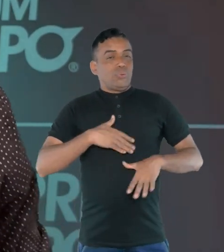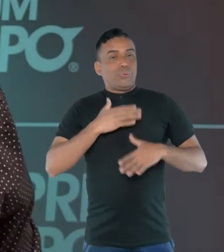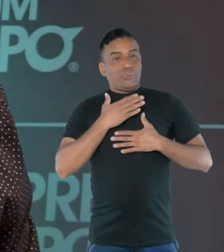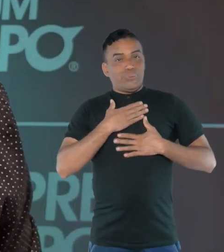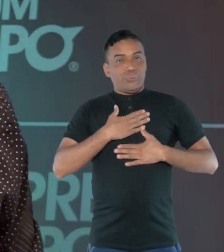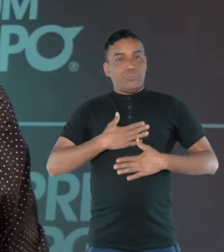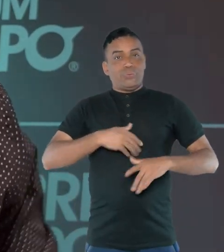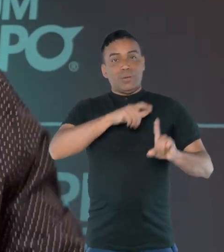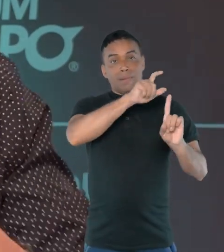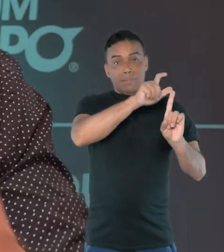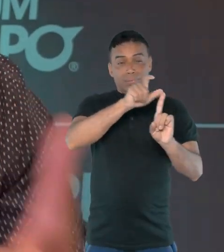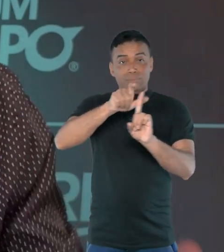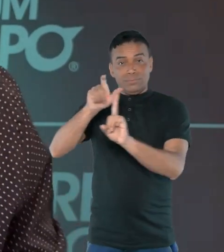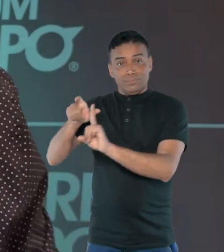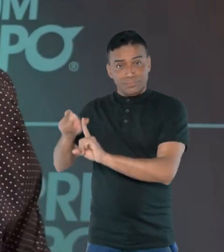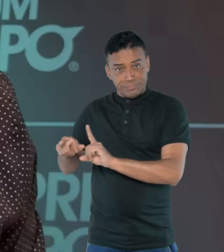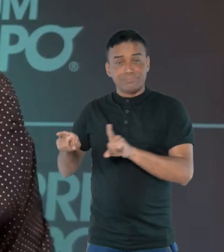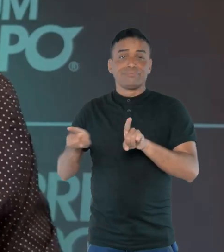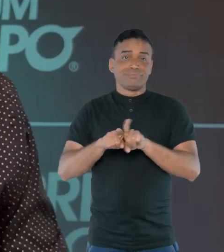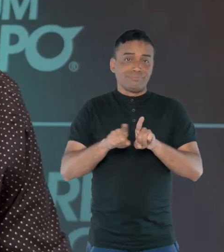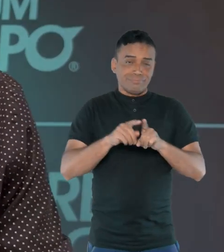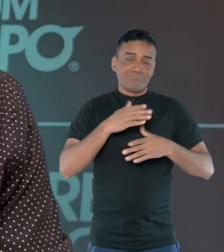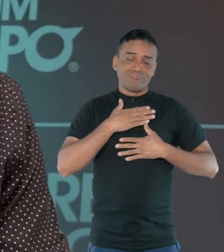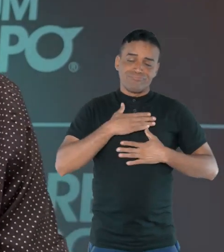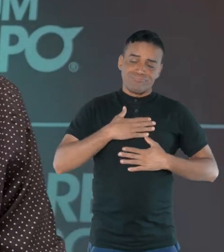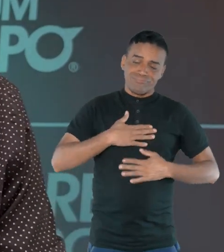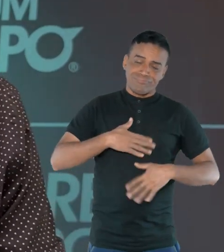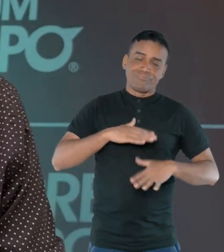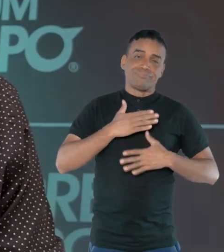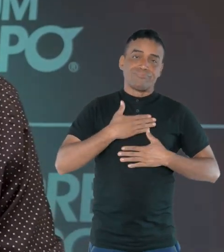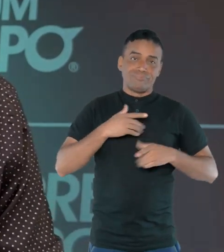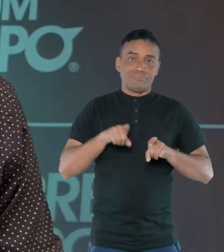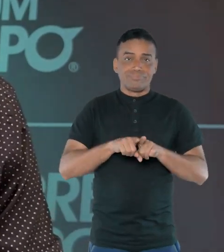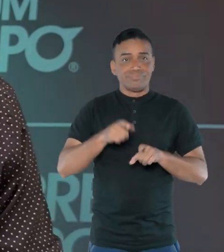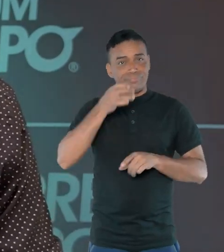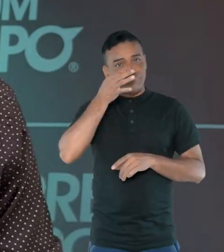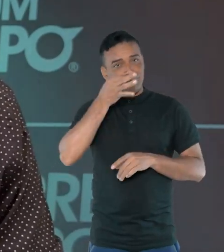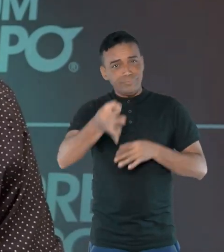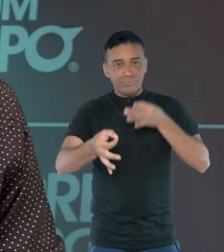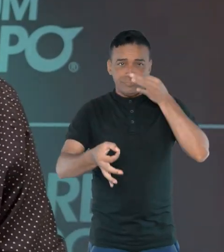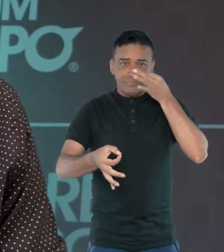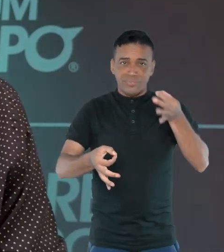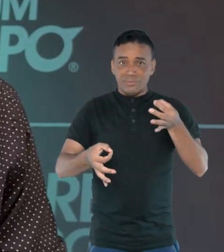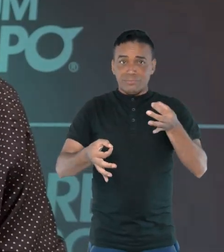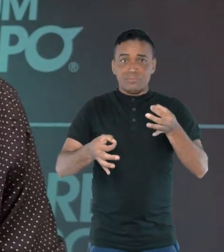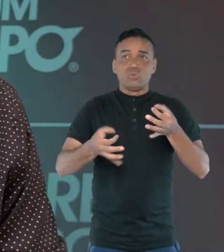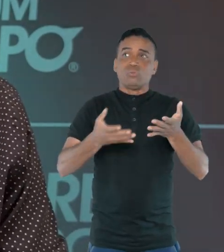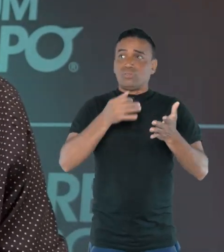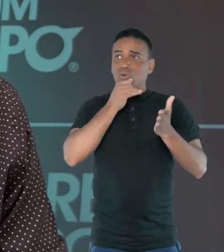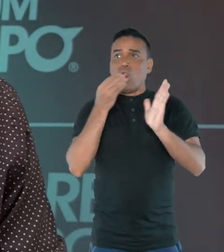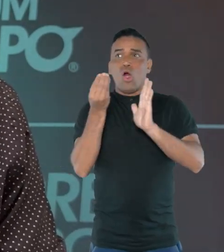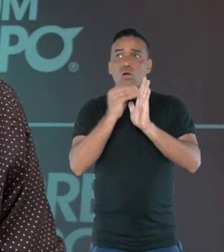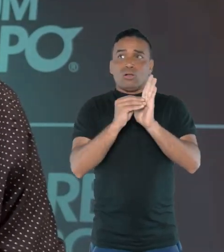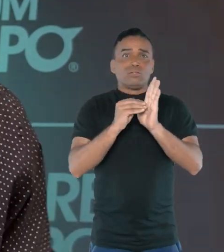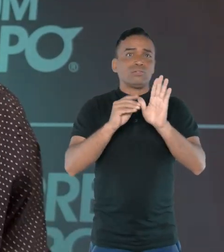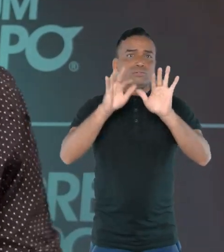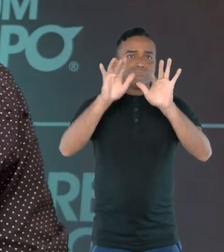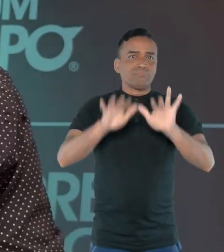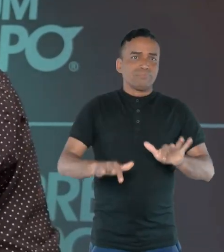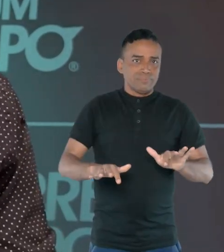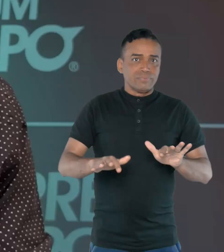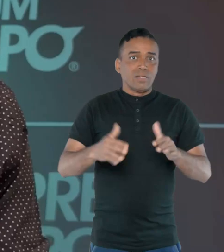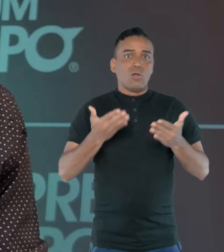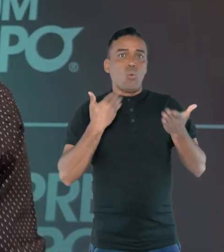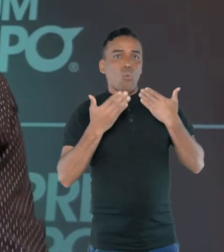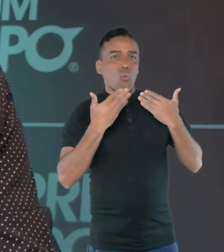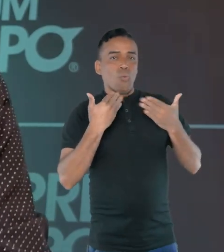talvez as personagens talvez devessem respirar também. É muito interessante quando você traz os seus apartes e conversa